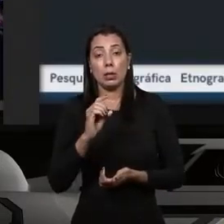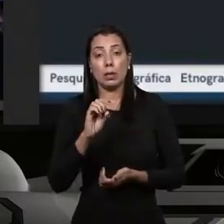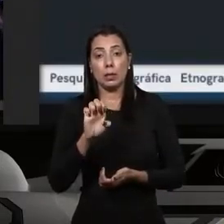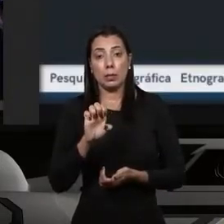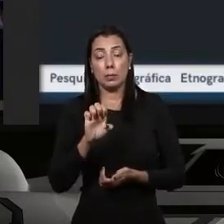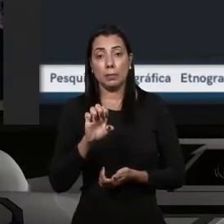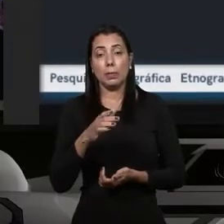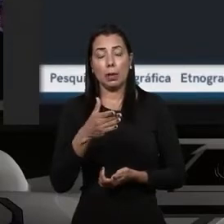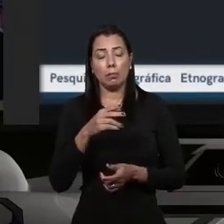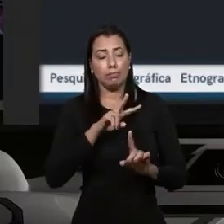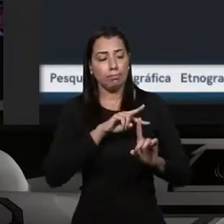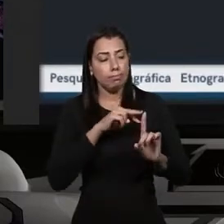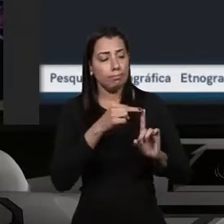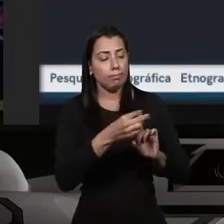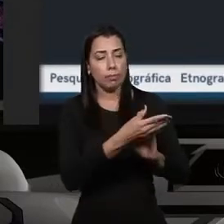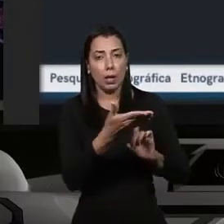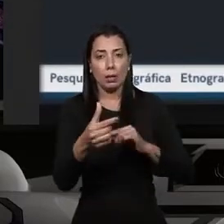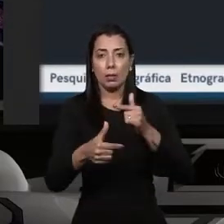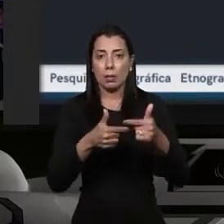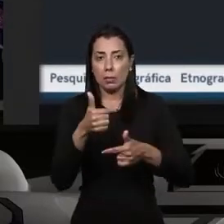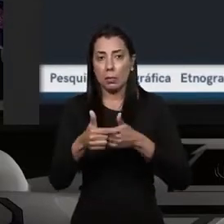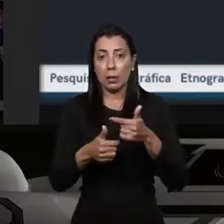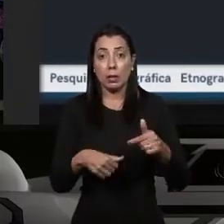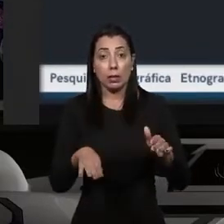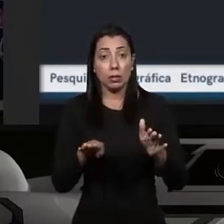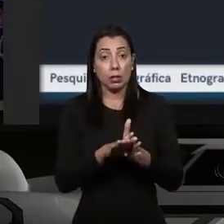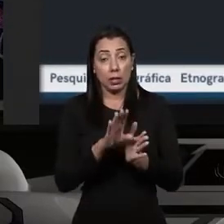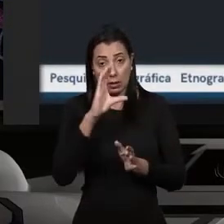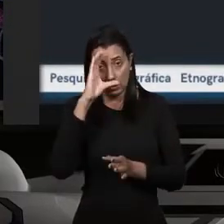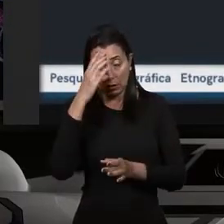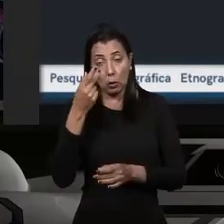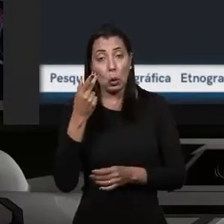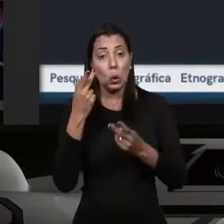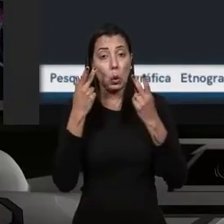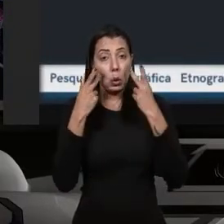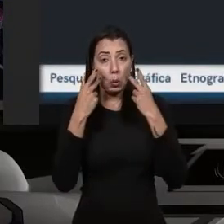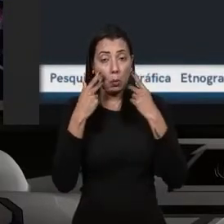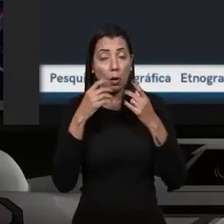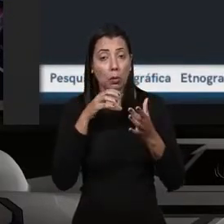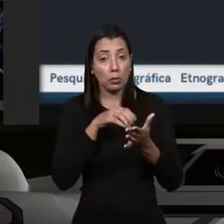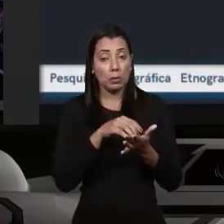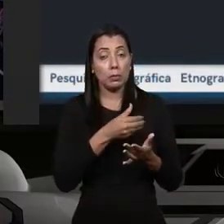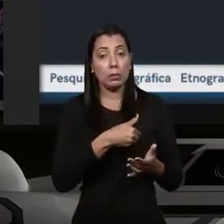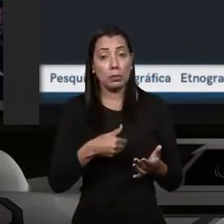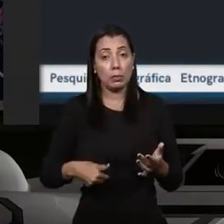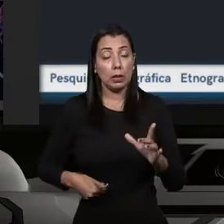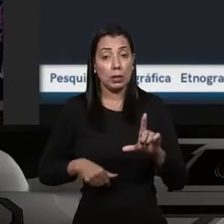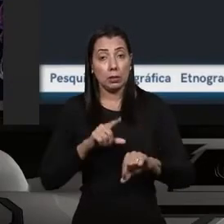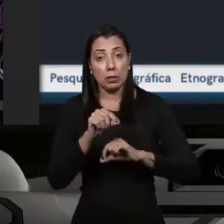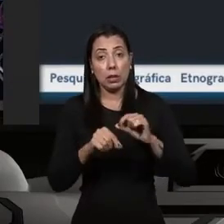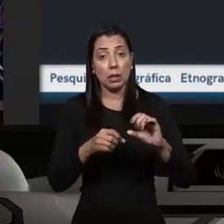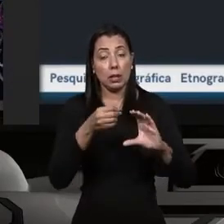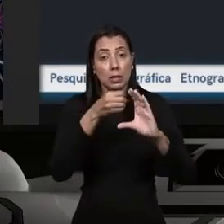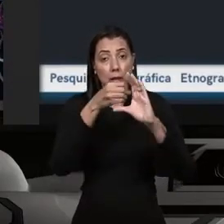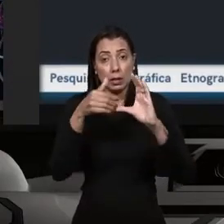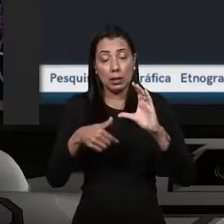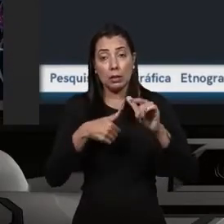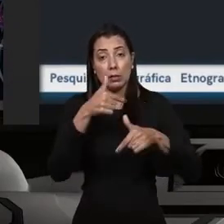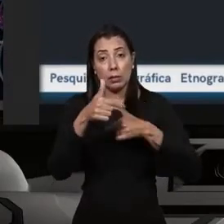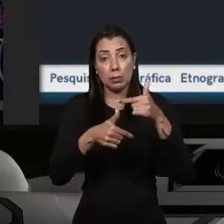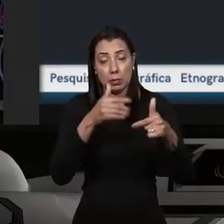As expectativas desse trabalho era chegar a uma definição comum de centro de governo, eleger critérios e funções,